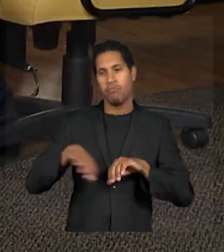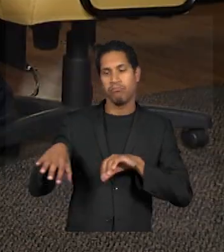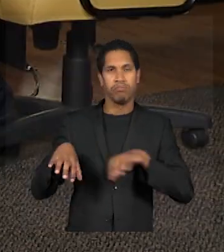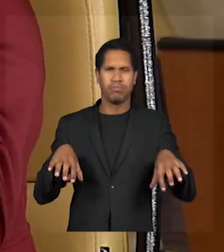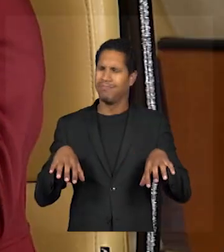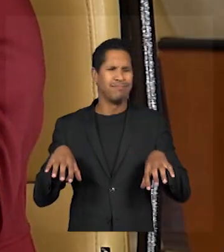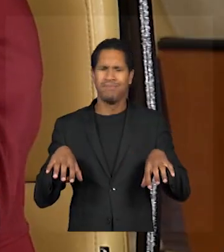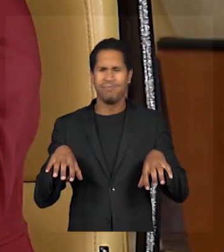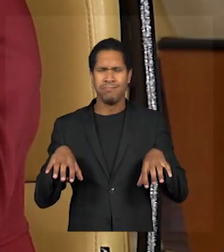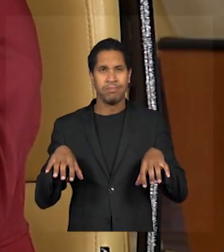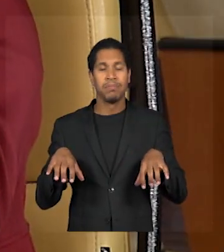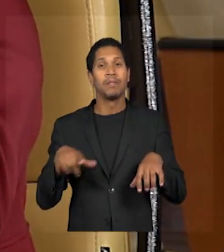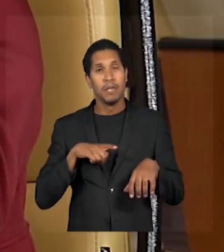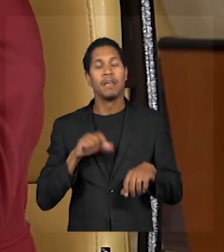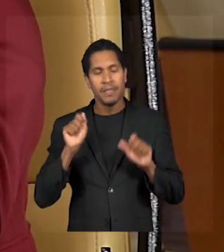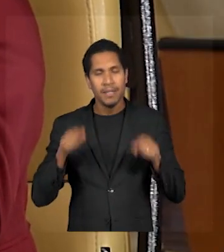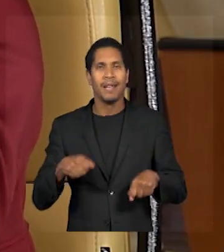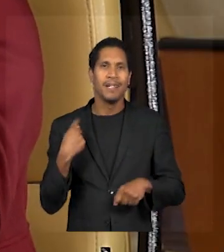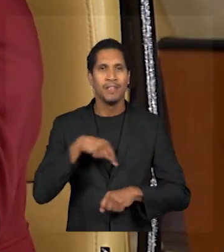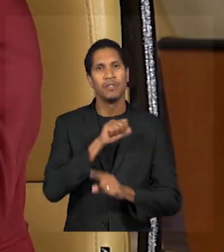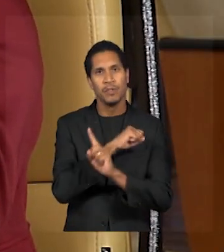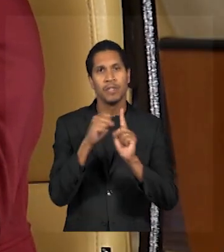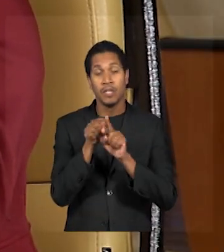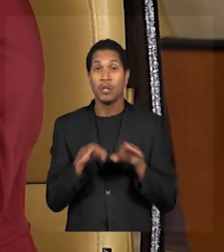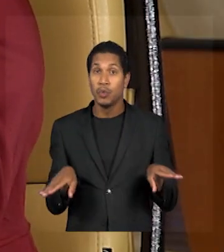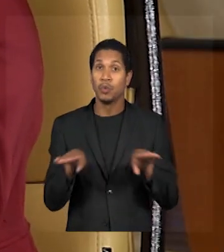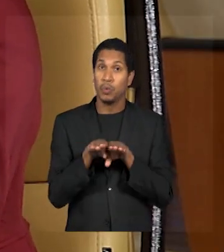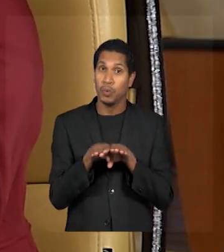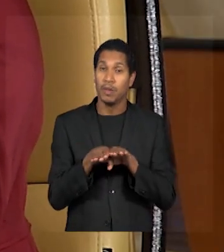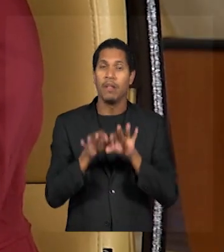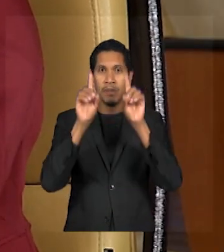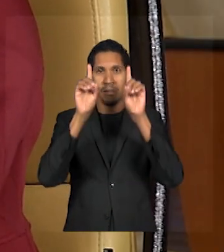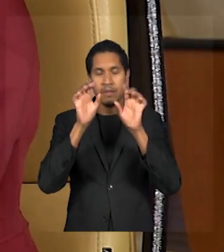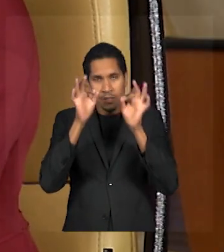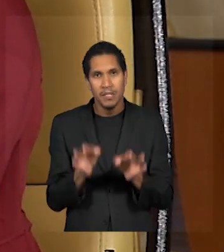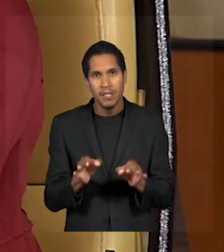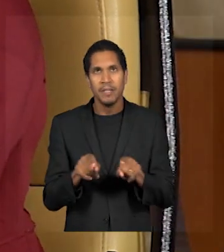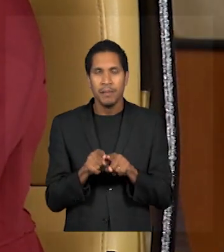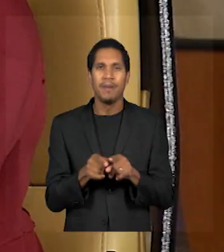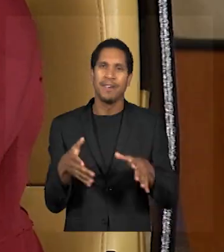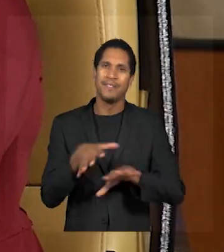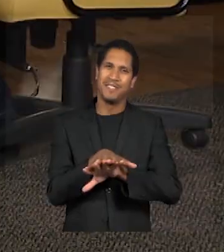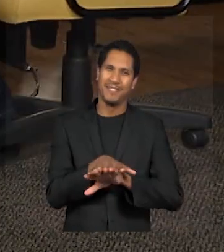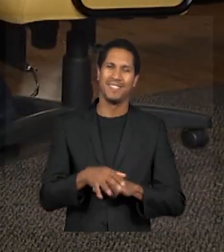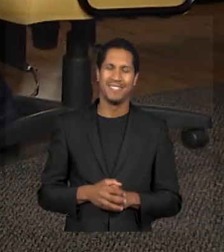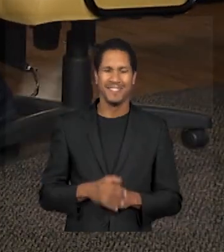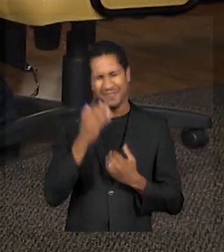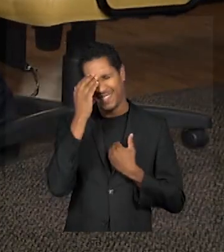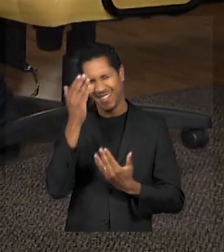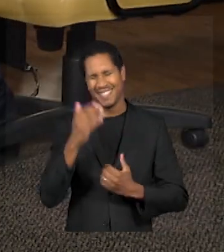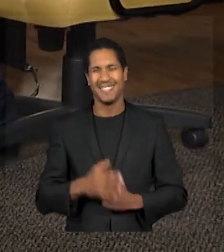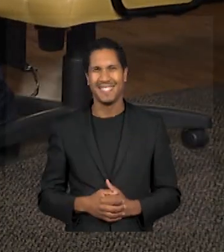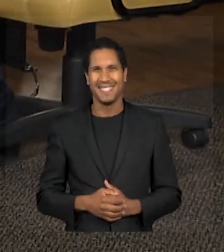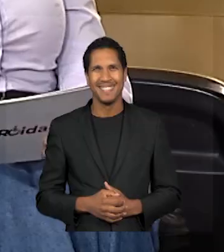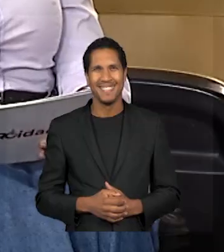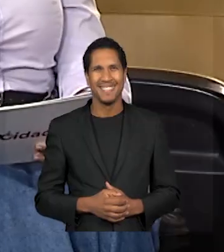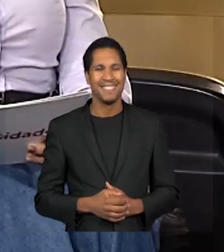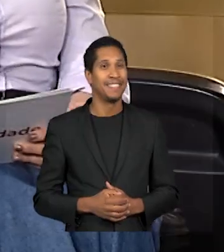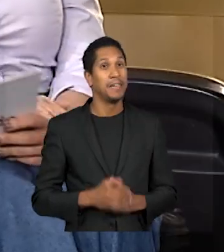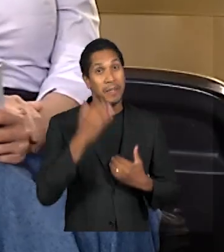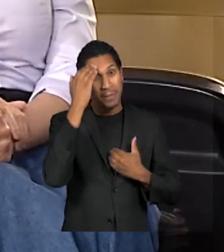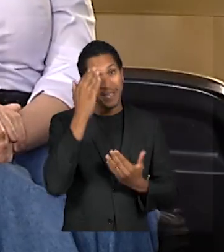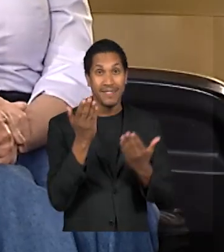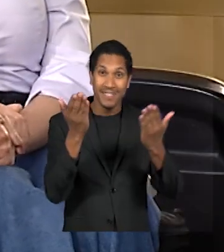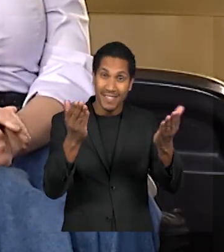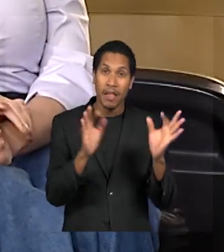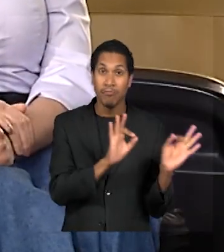do outro, mas na construção de uma sociedade mais justa, mais digna e mais inclusiva. Muito obrigada. Muito obrigada. E obrigado a